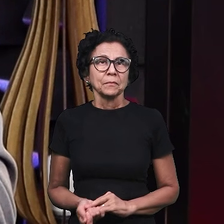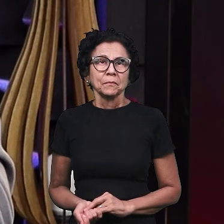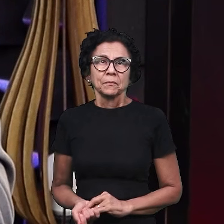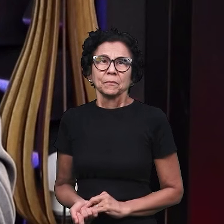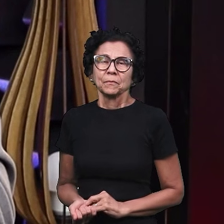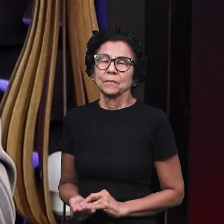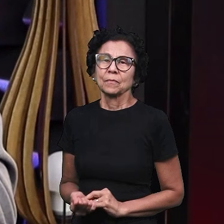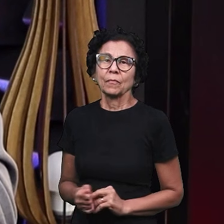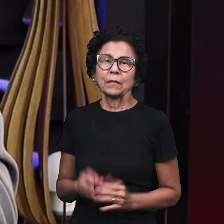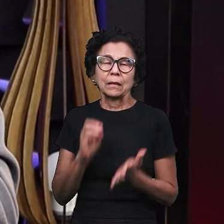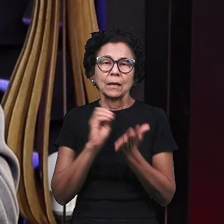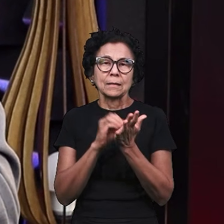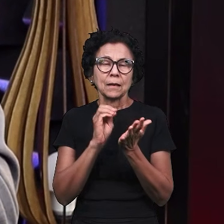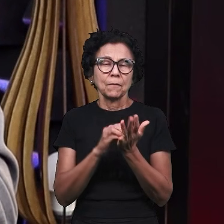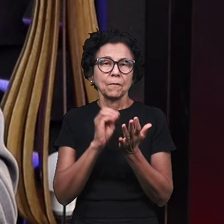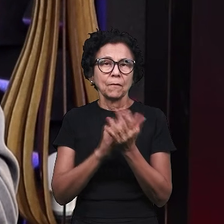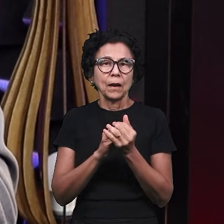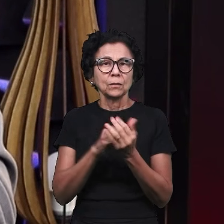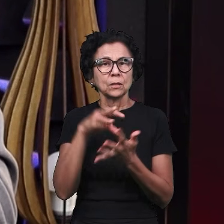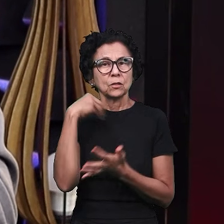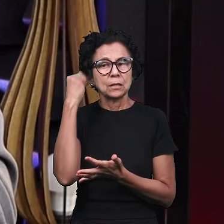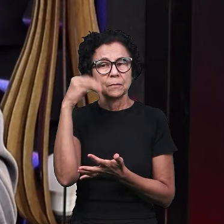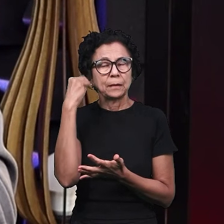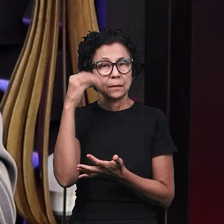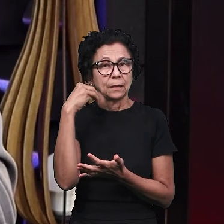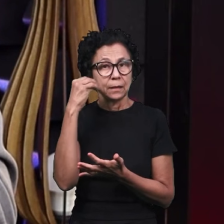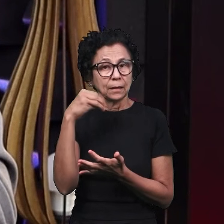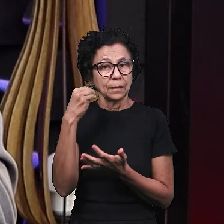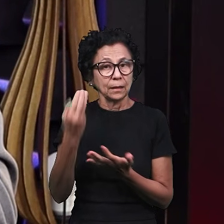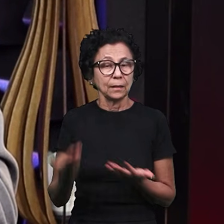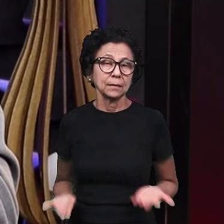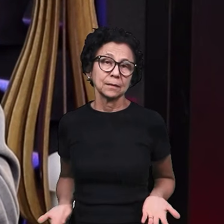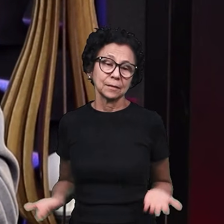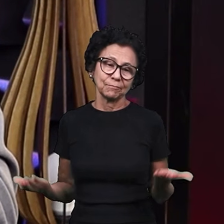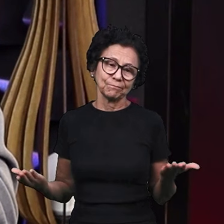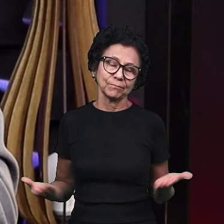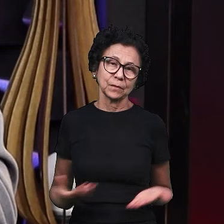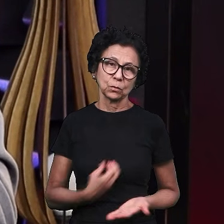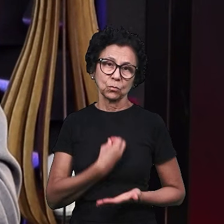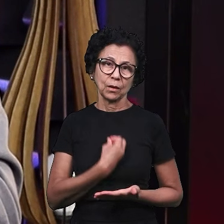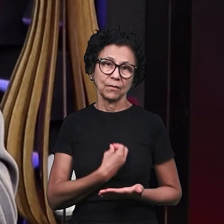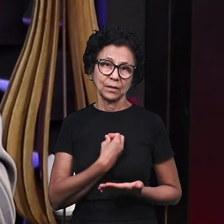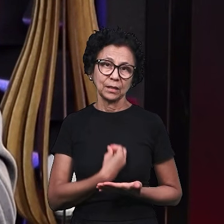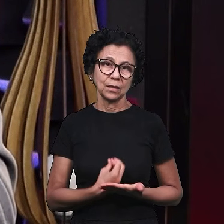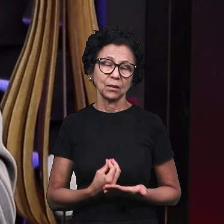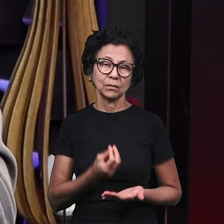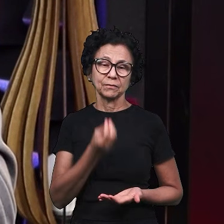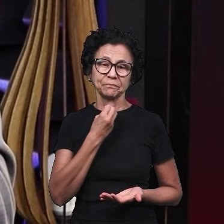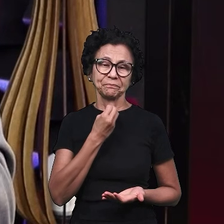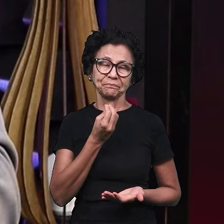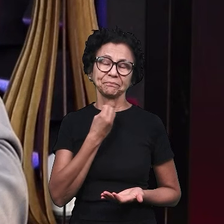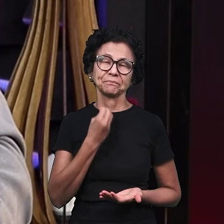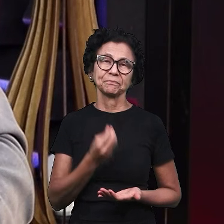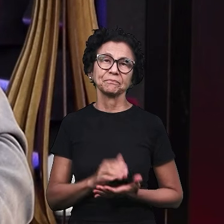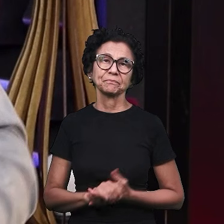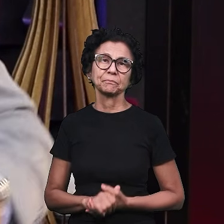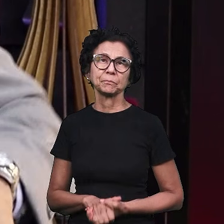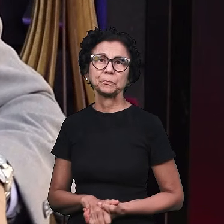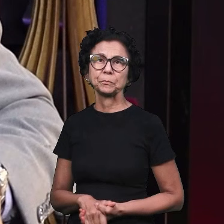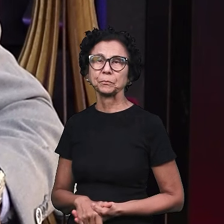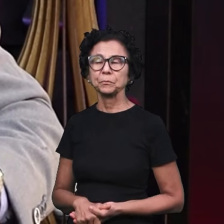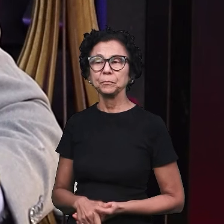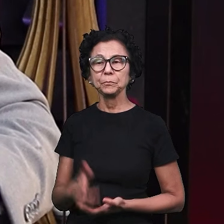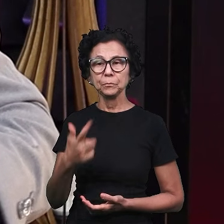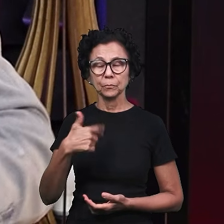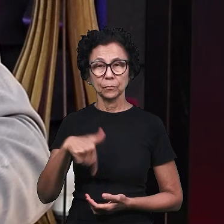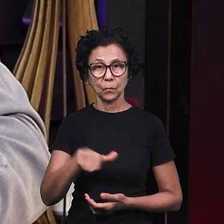de frutos, né? Essa falta de experiências, isso vai trazer isso na vida do homem. Eu costumo dizer